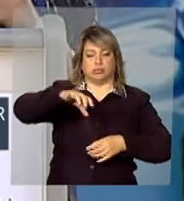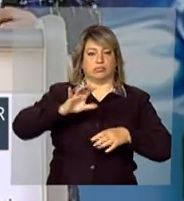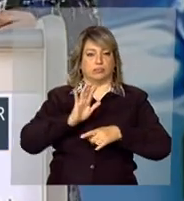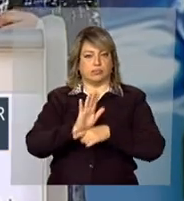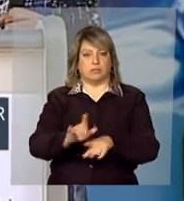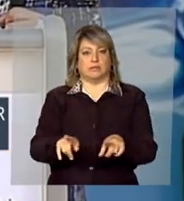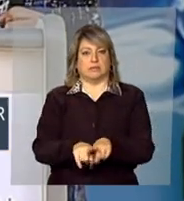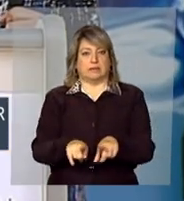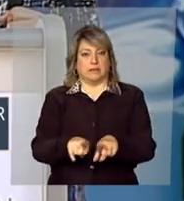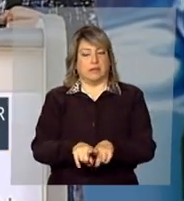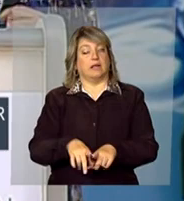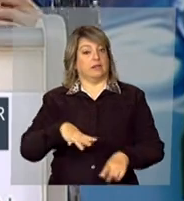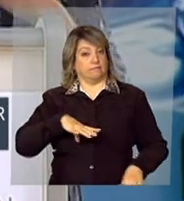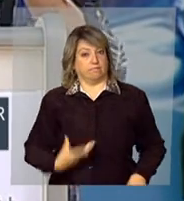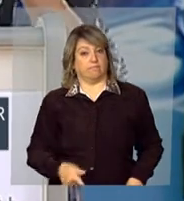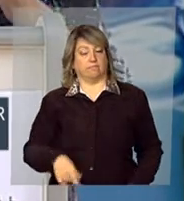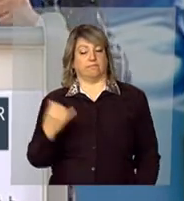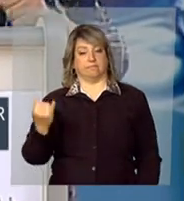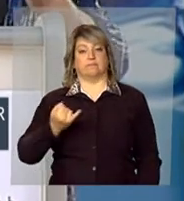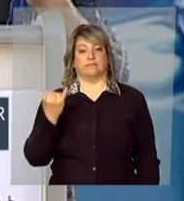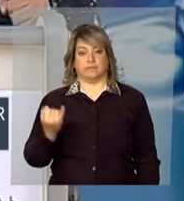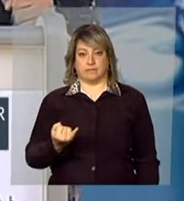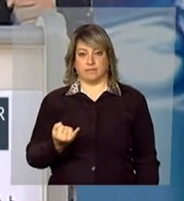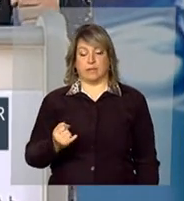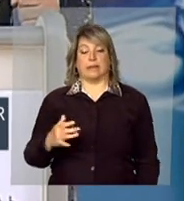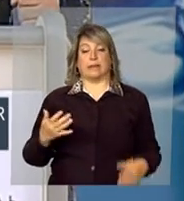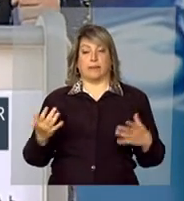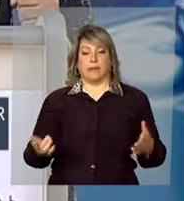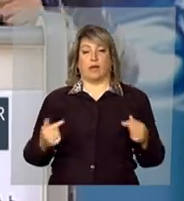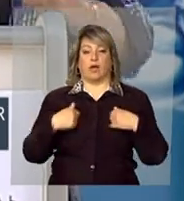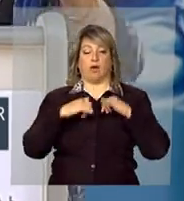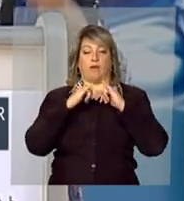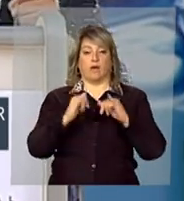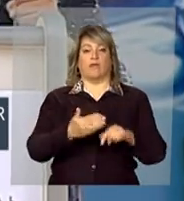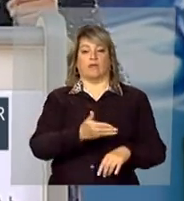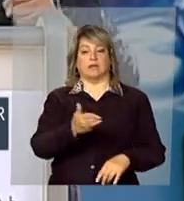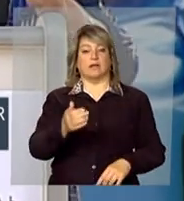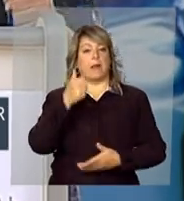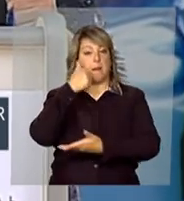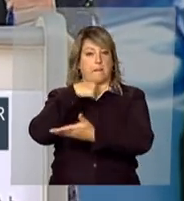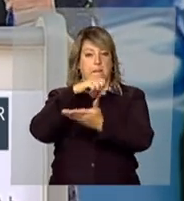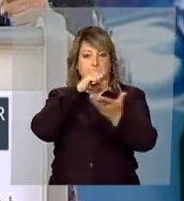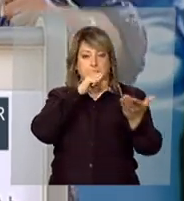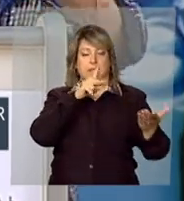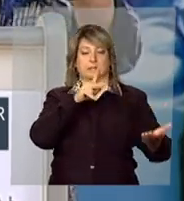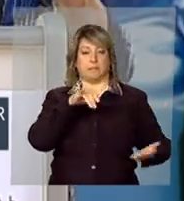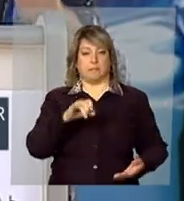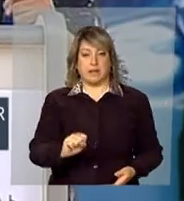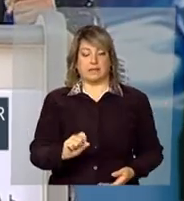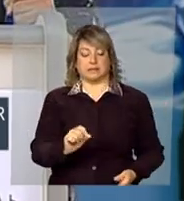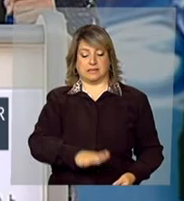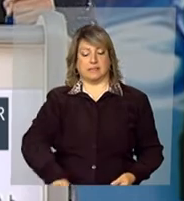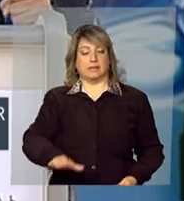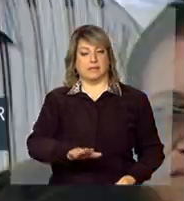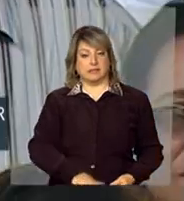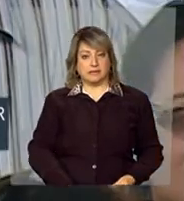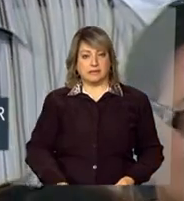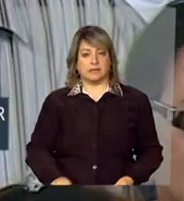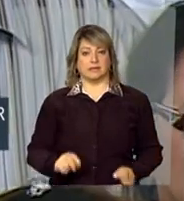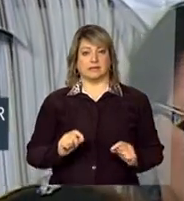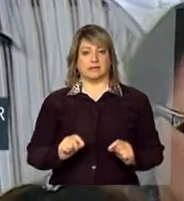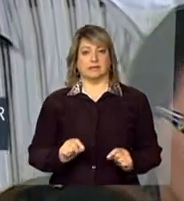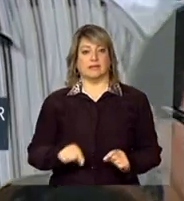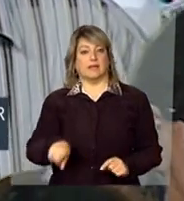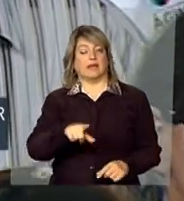esse grande desafio. E aí eu falo para vocês, mães e pais de crianças